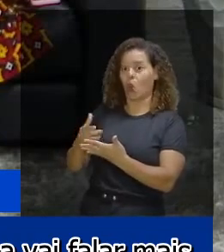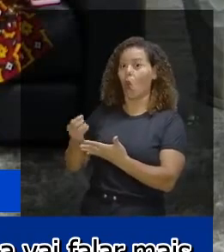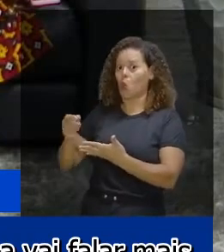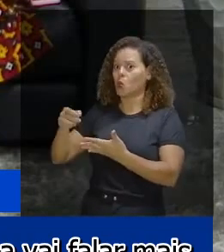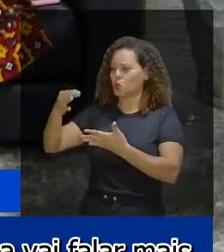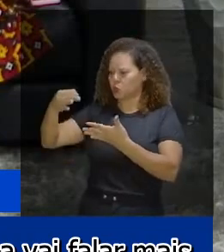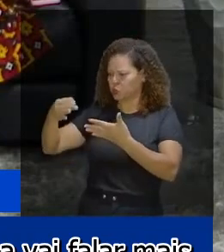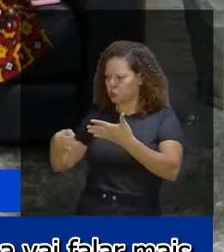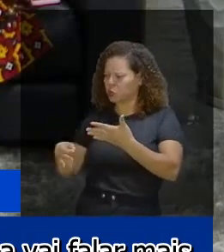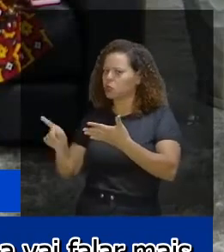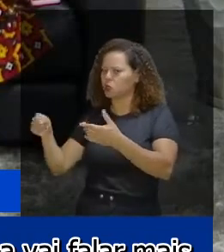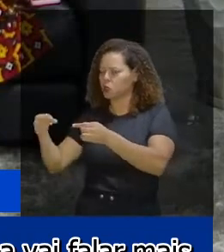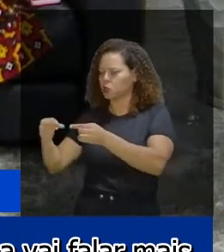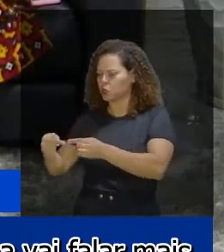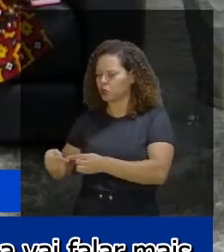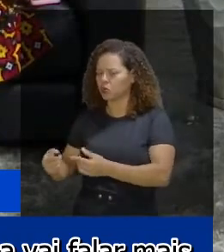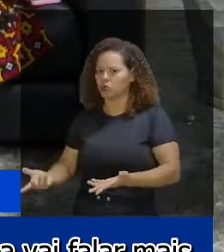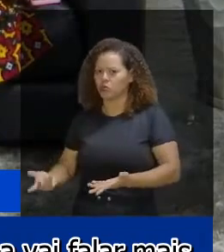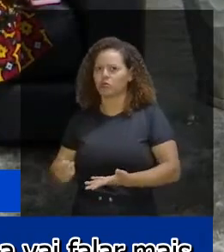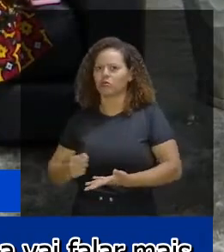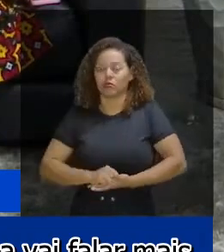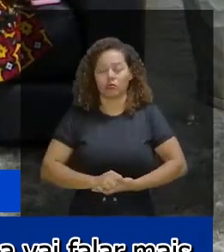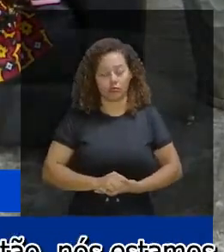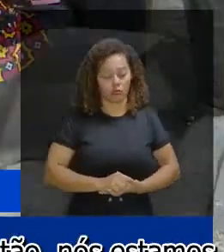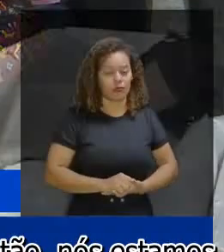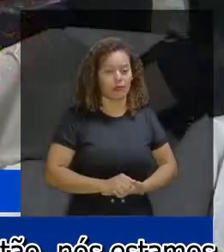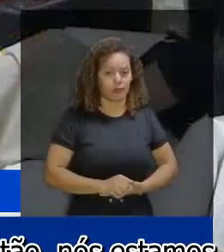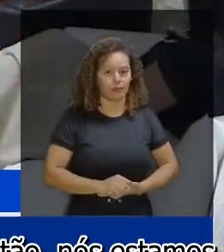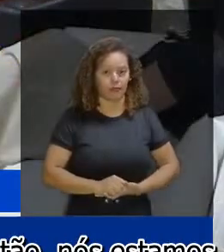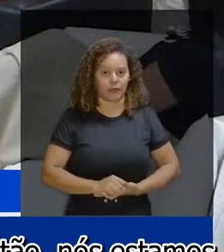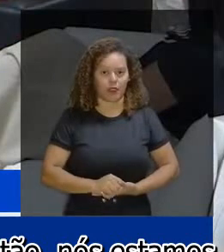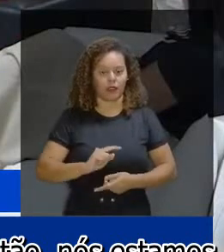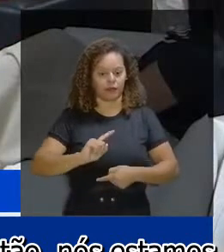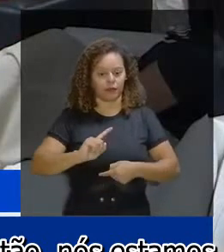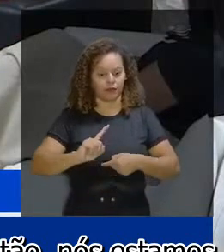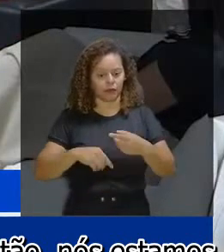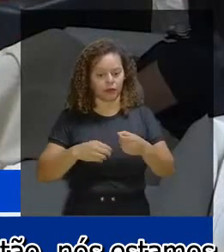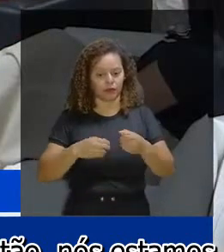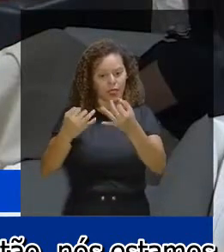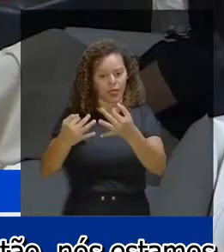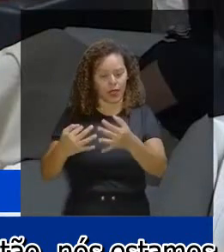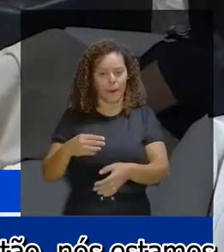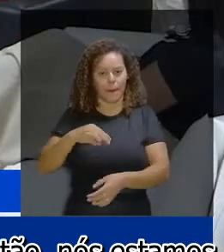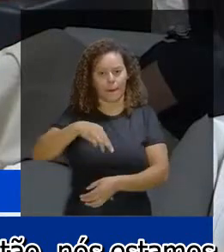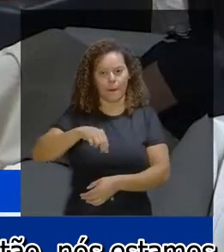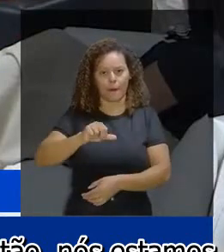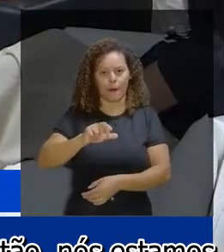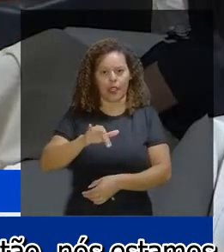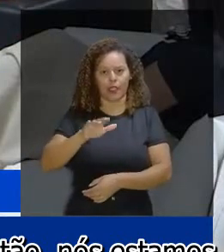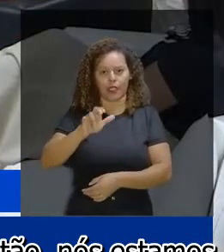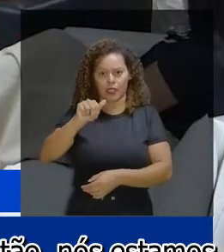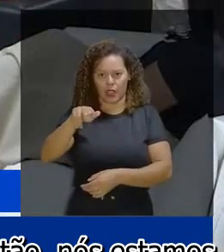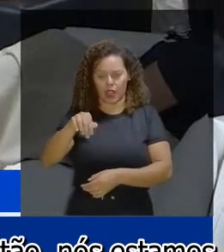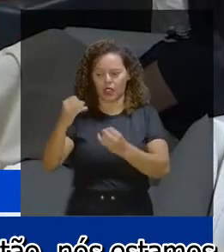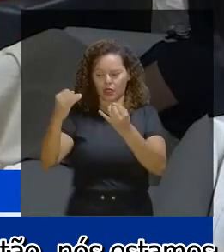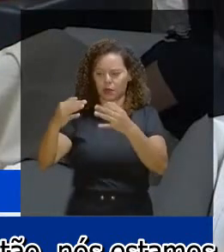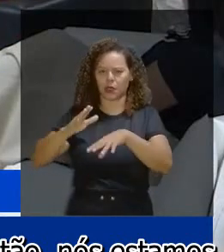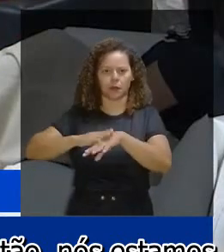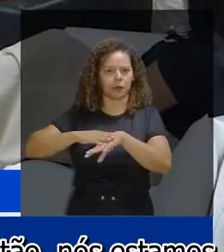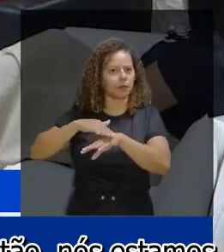falar mais, a professora Mariana vai falar muito melhor sobre essa questão, nós estamos,